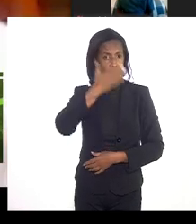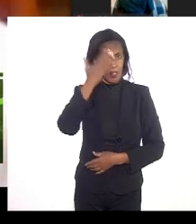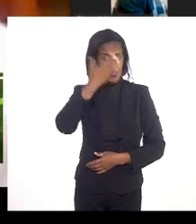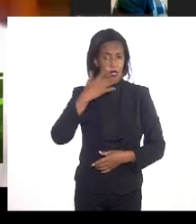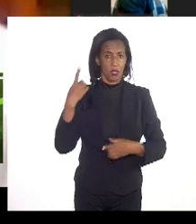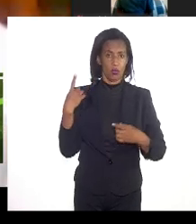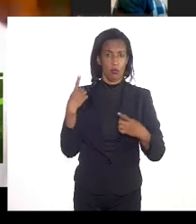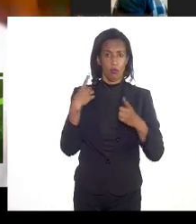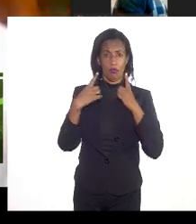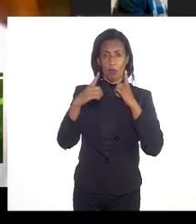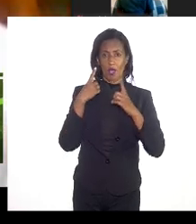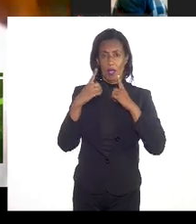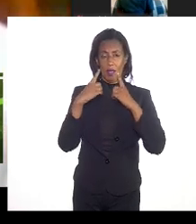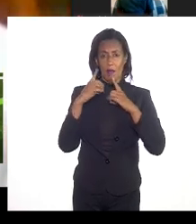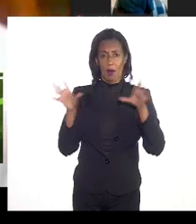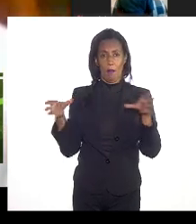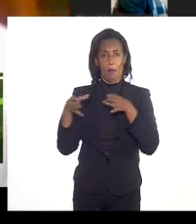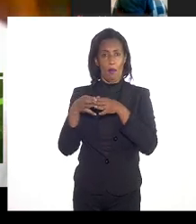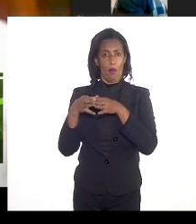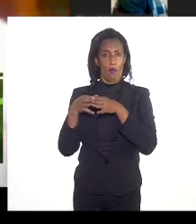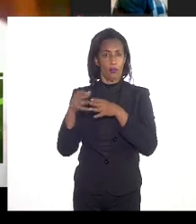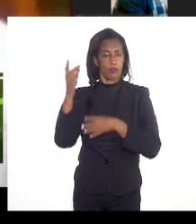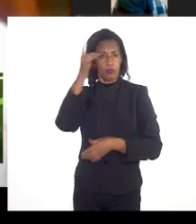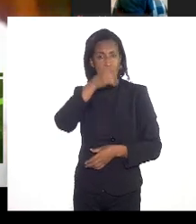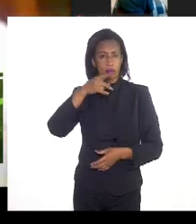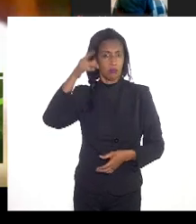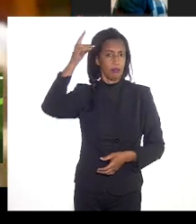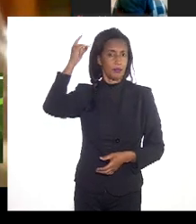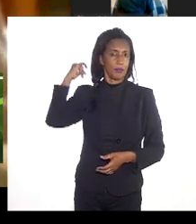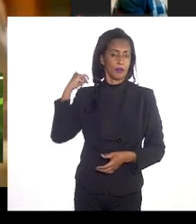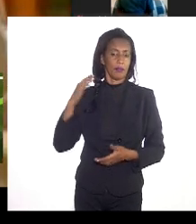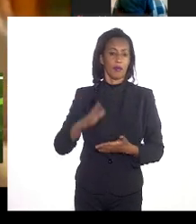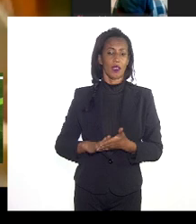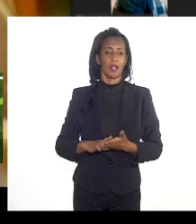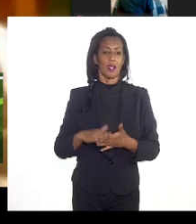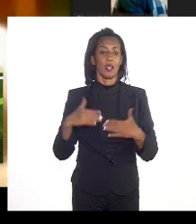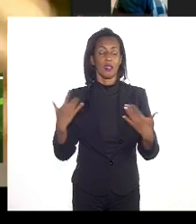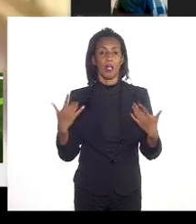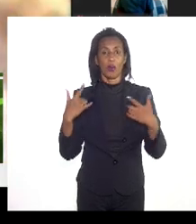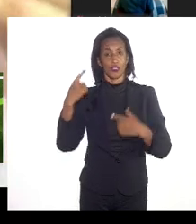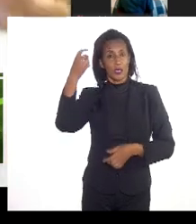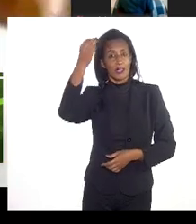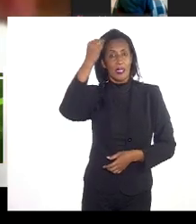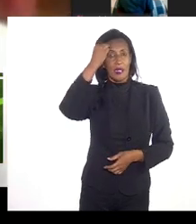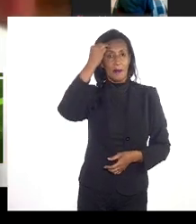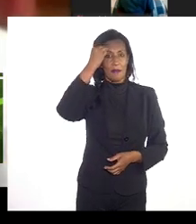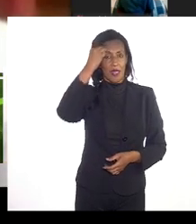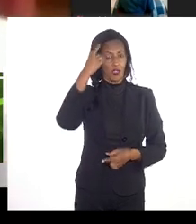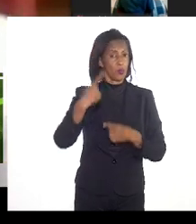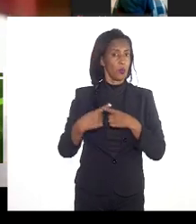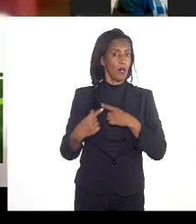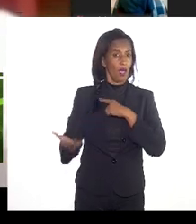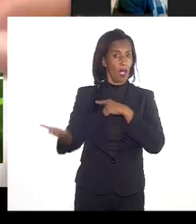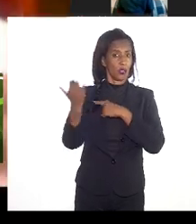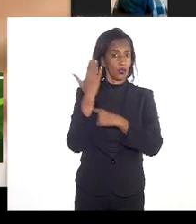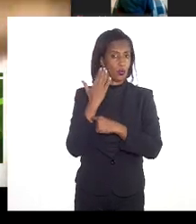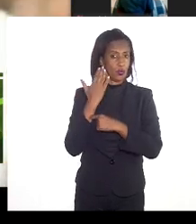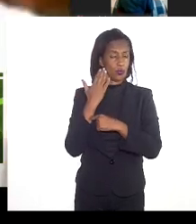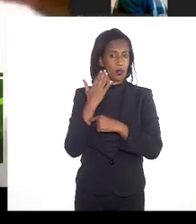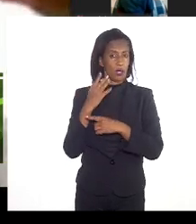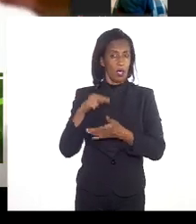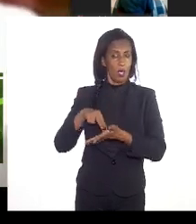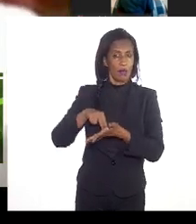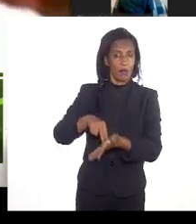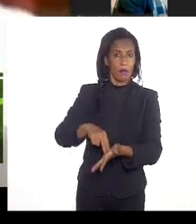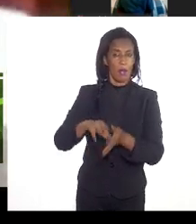debate sobre povos e comunidades tradicionais, e creio que é isso que a gente tem que ter em mente, porque isso ajuda a estabelecer todo